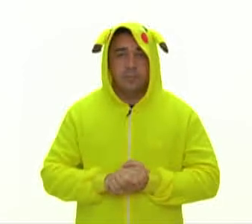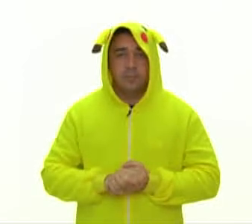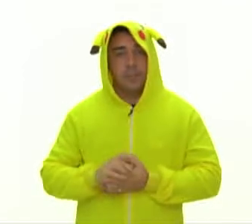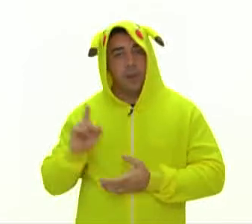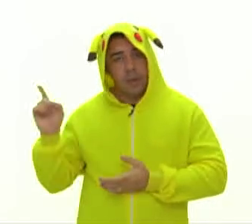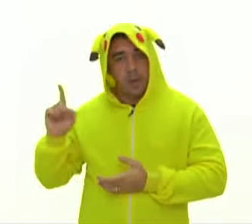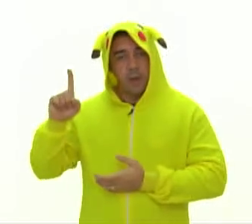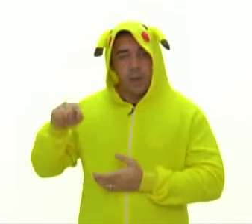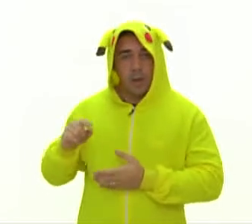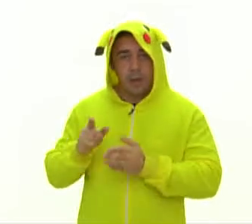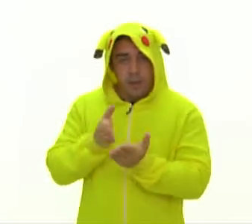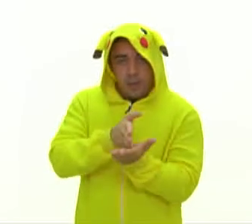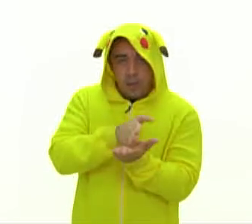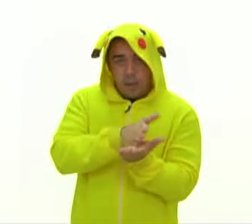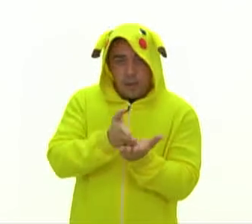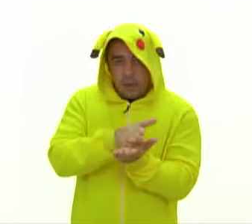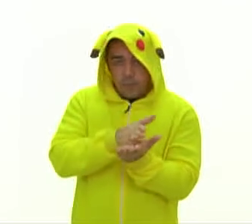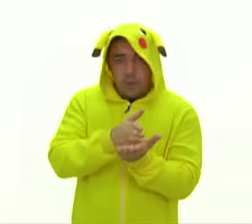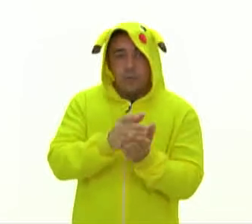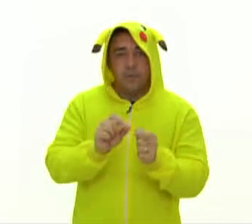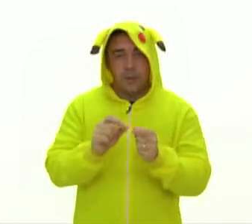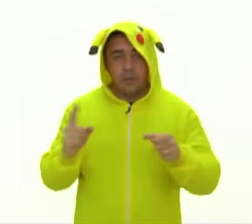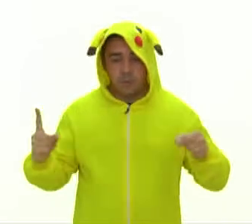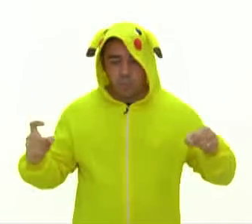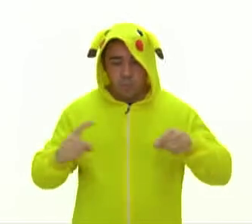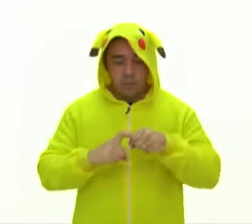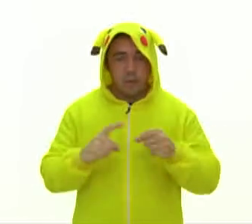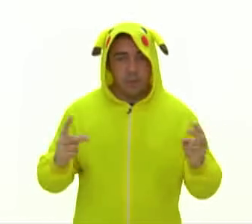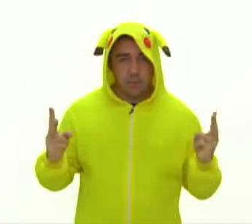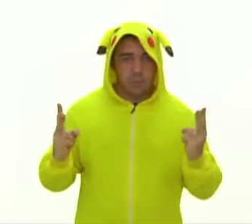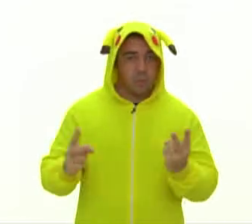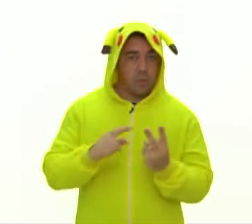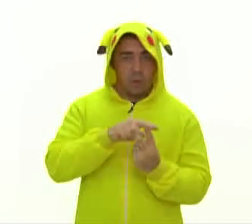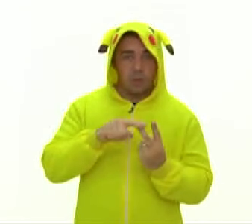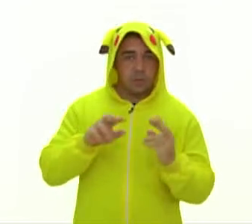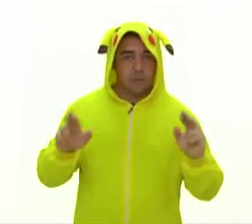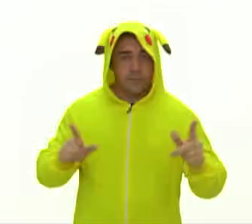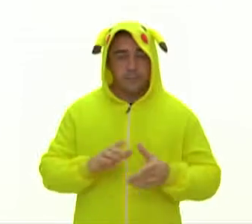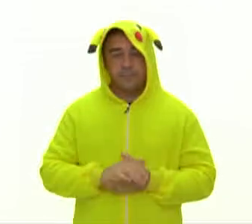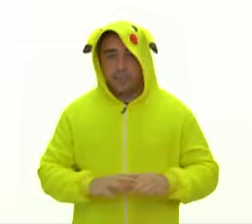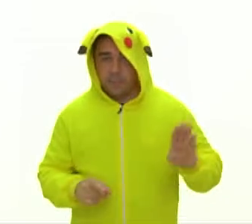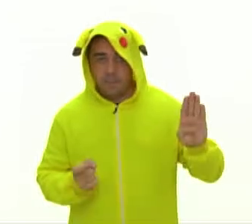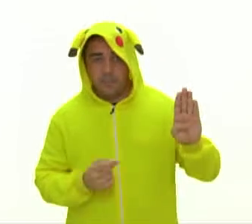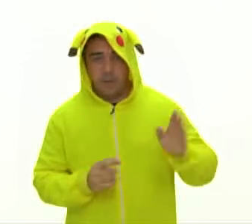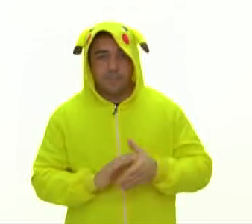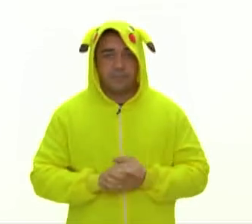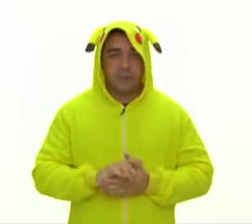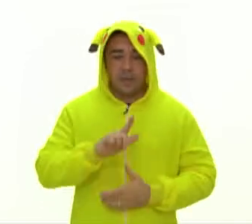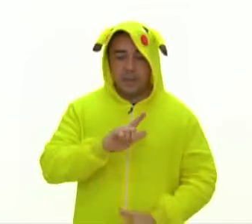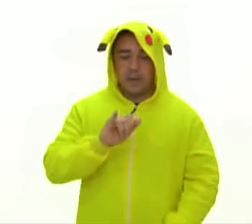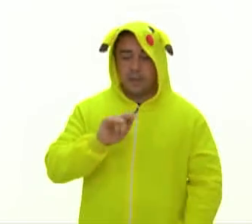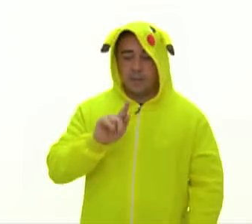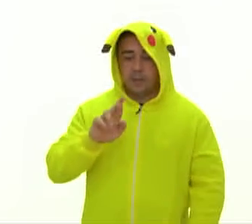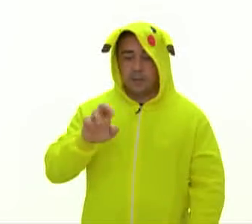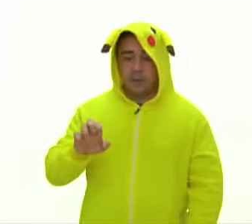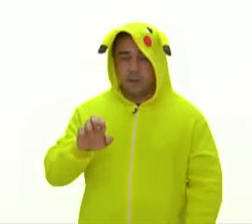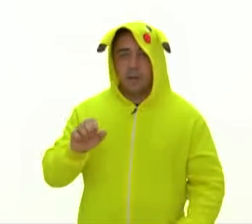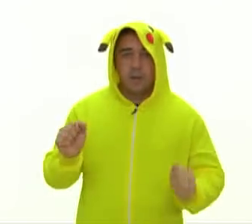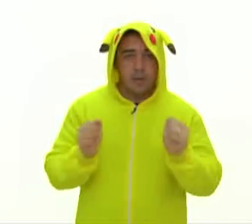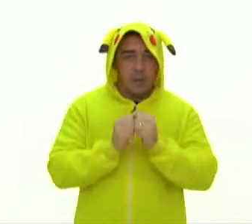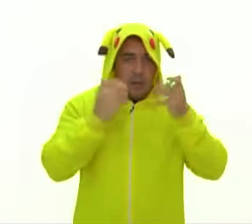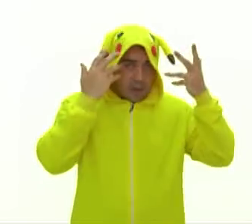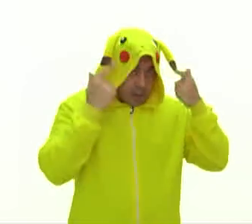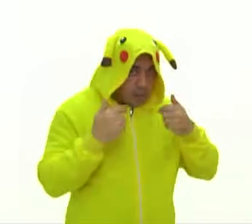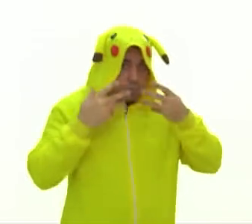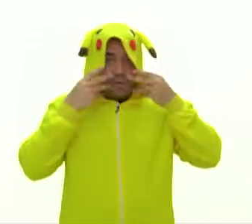Bulbachu é um organismo híbrido, resultado do cruzamento entre duas espécies diferentes? Letra B. O ligre, cruzamento do leão com tigresa, é um